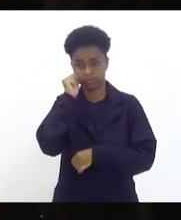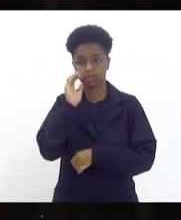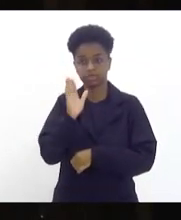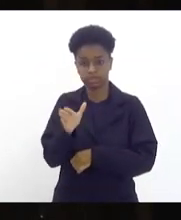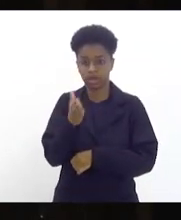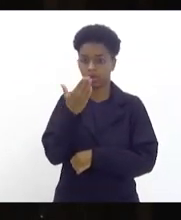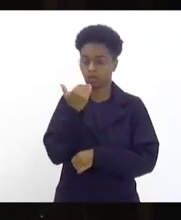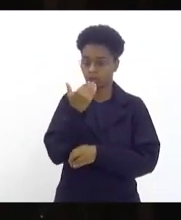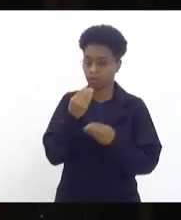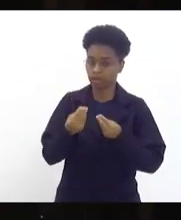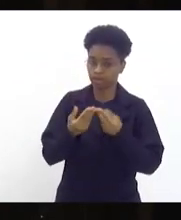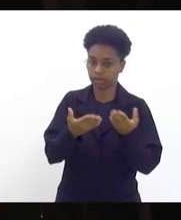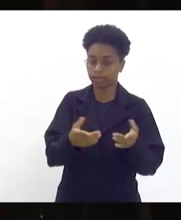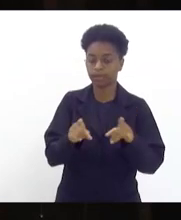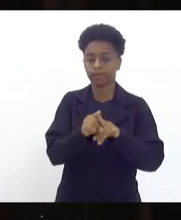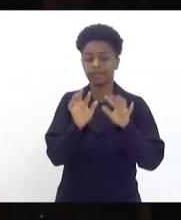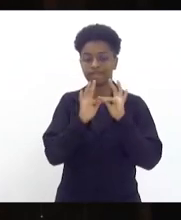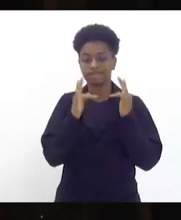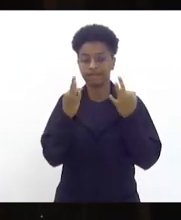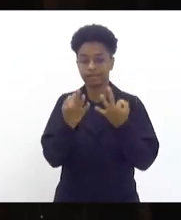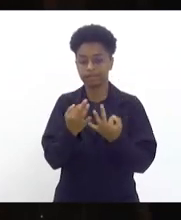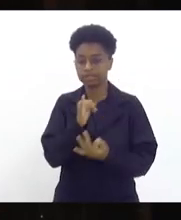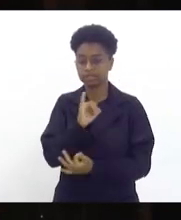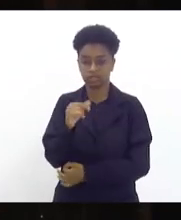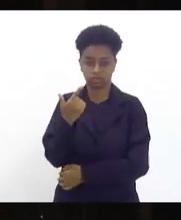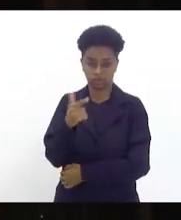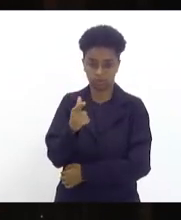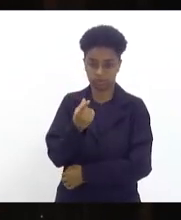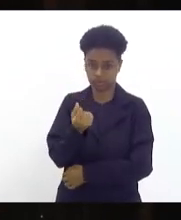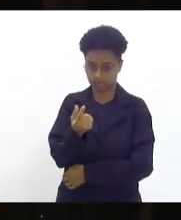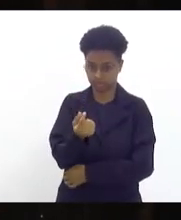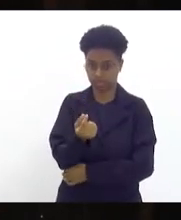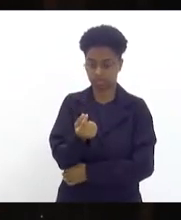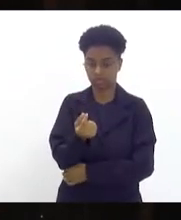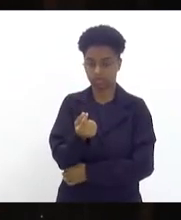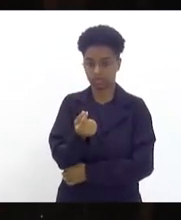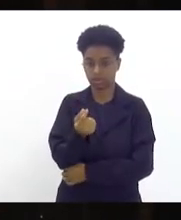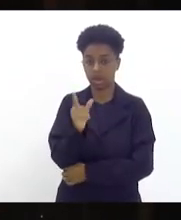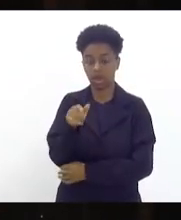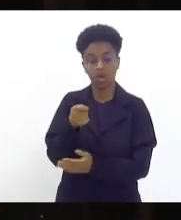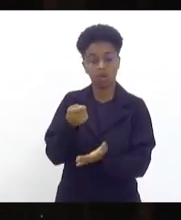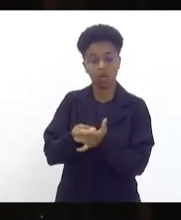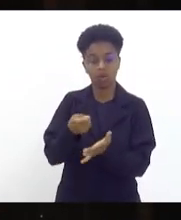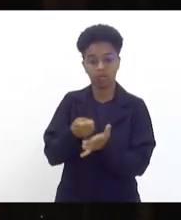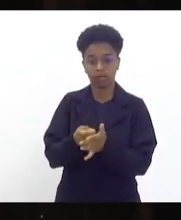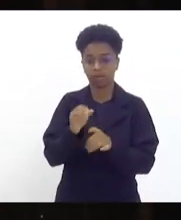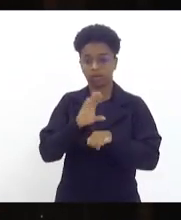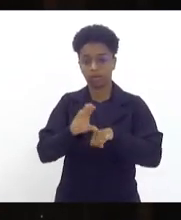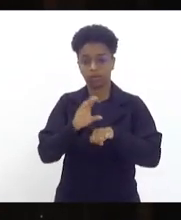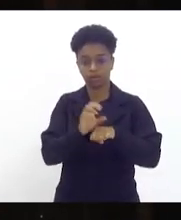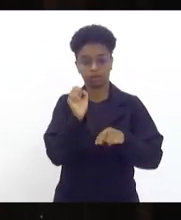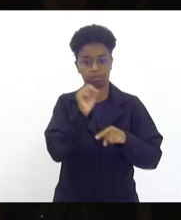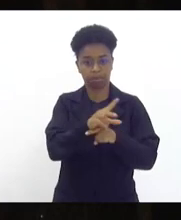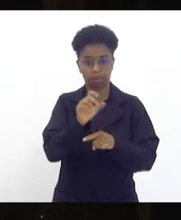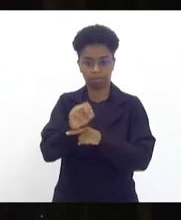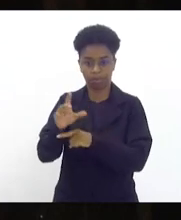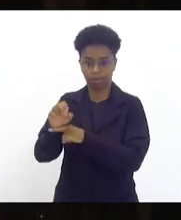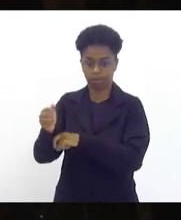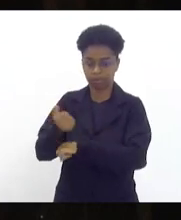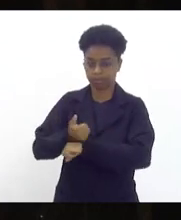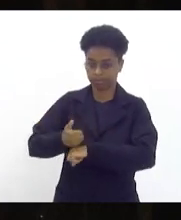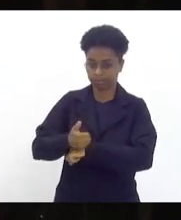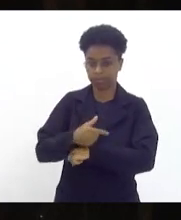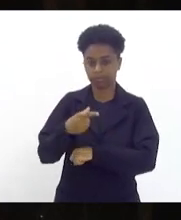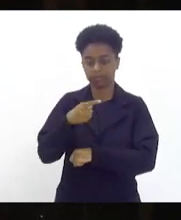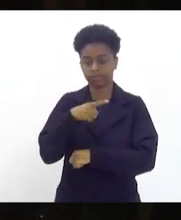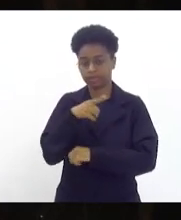alimentados e os pais que não tiverem condições vão ser obrigada a fazer cursos profissionalizantes